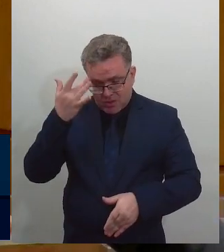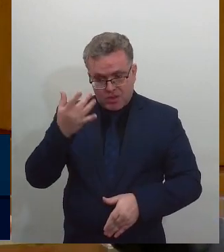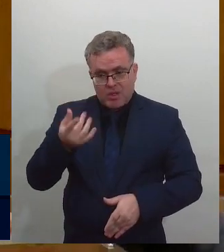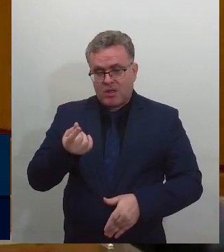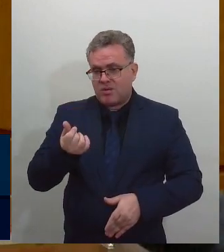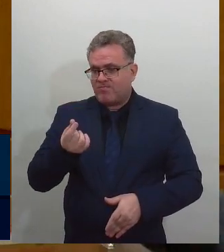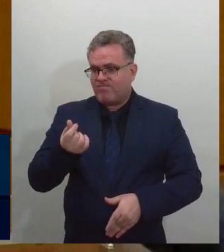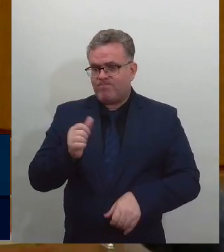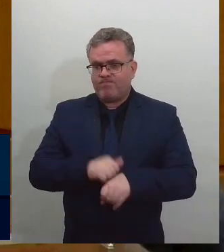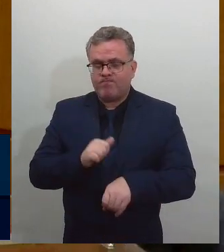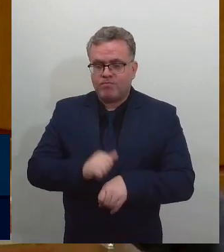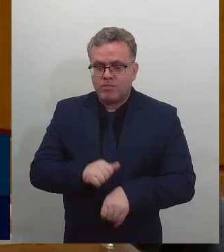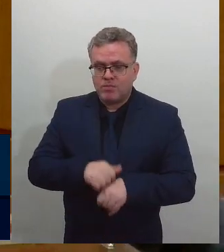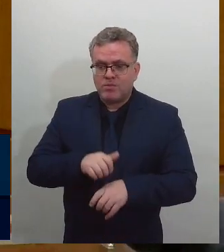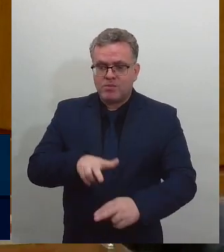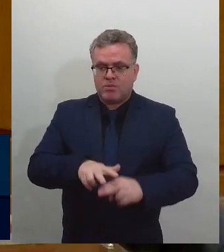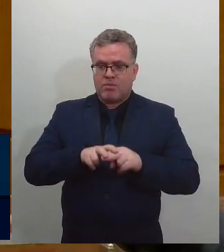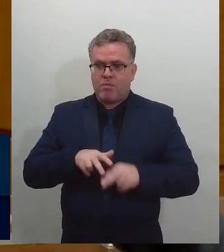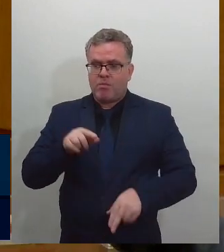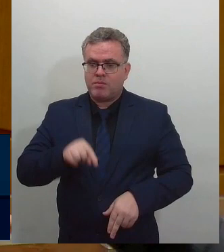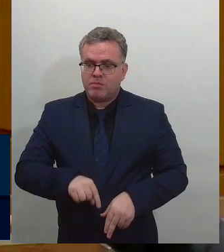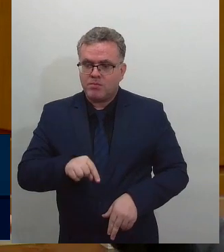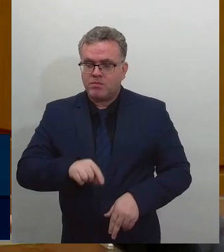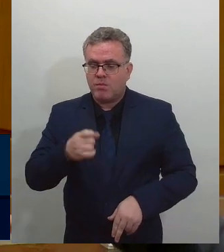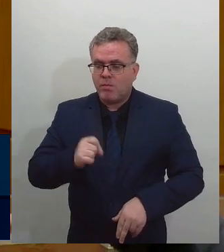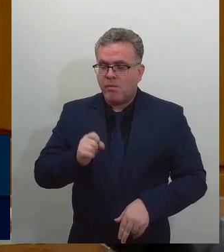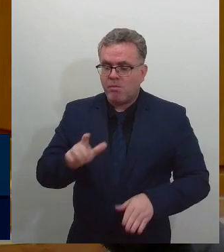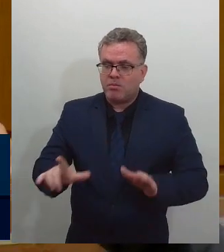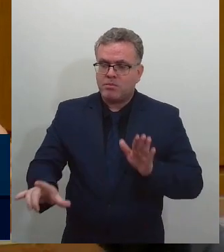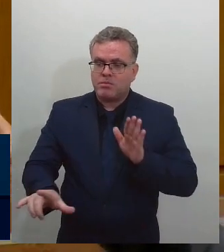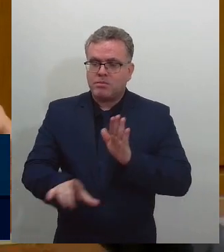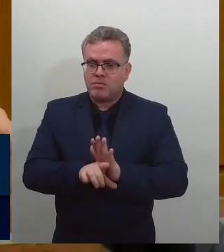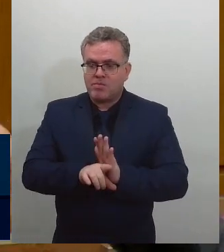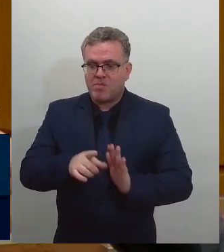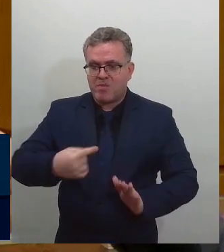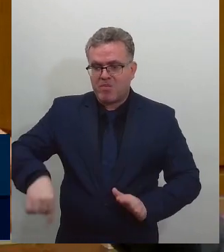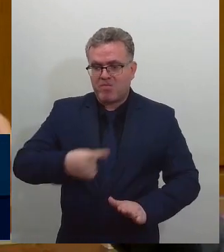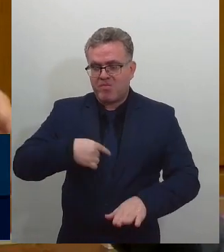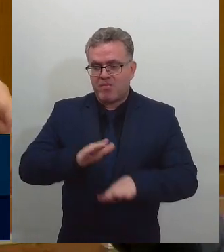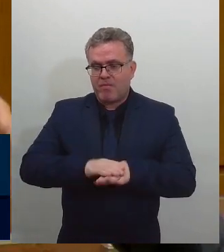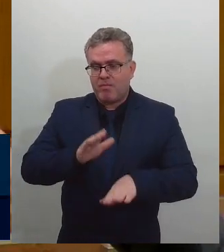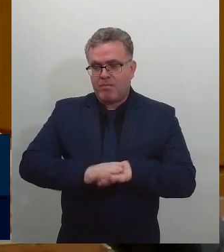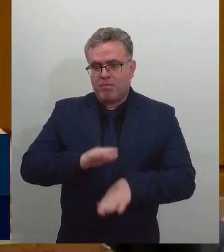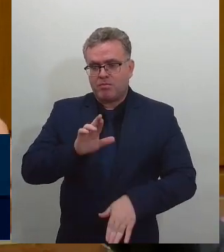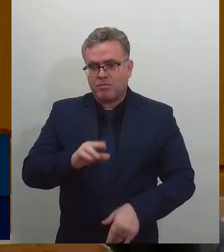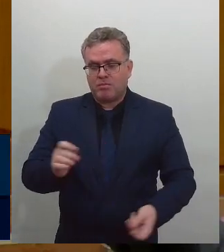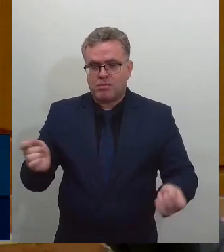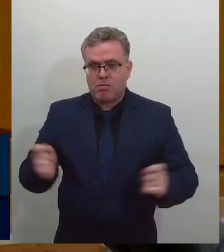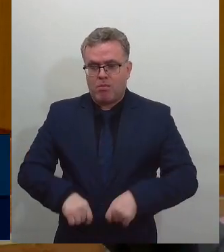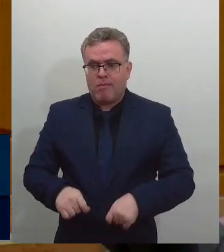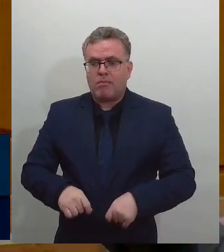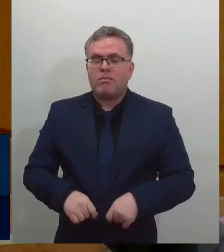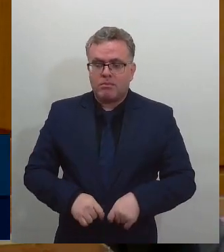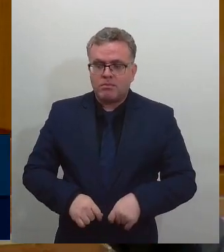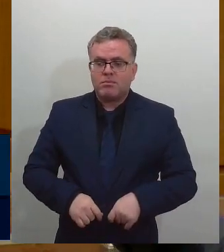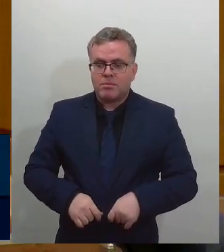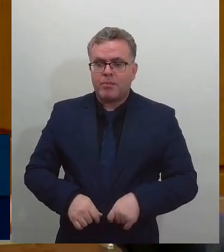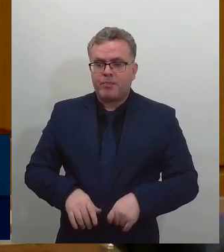Sergipe, já tem a lei de nossa autoria, para utilização humana e animal.